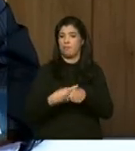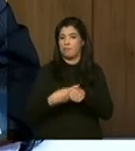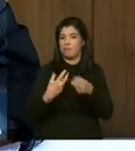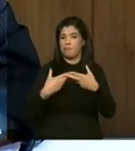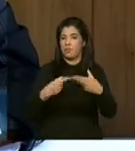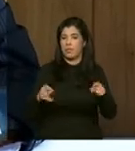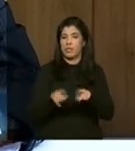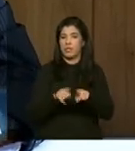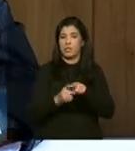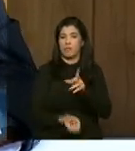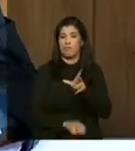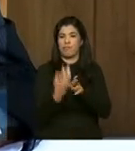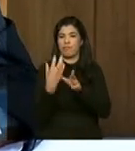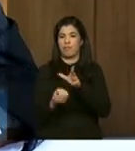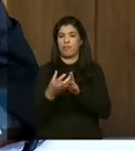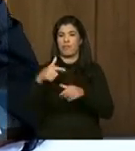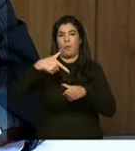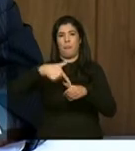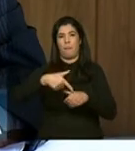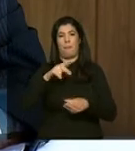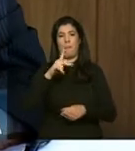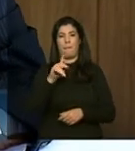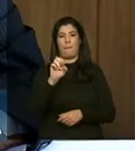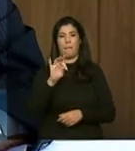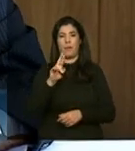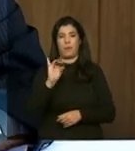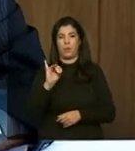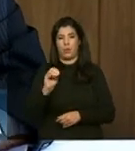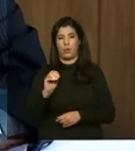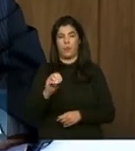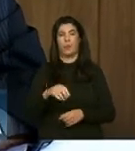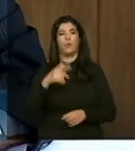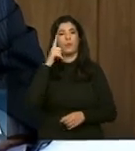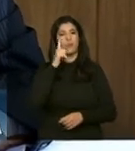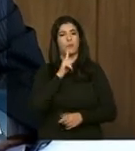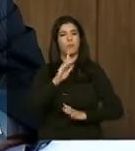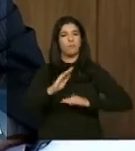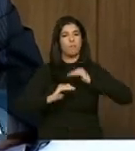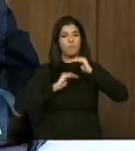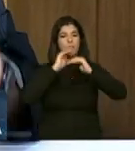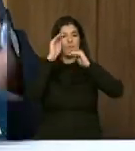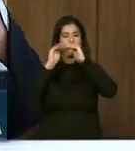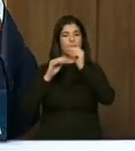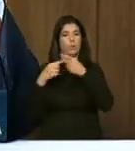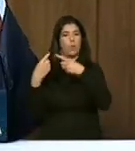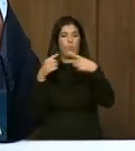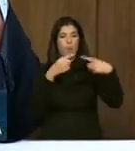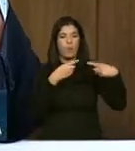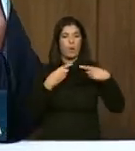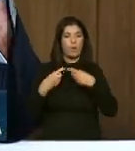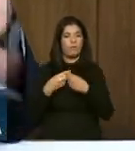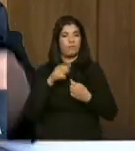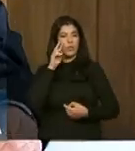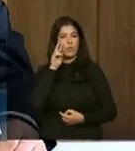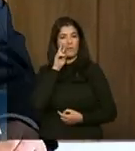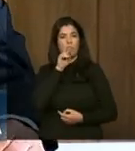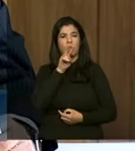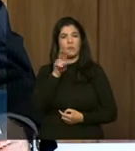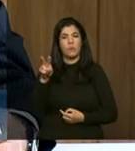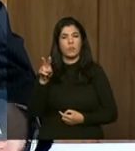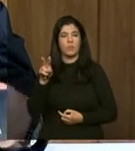crescimento petróleo. Consequentemente, para atingir patamares de competitividade, se nós olharmos o